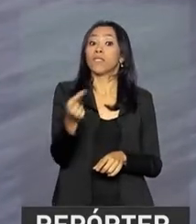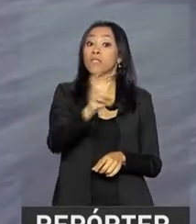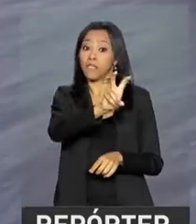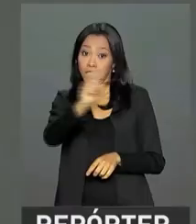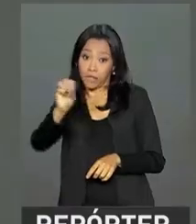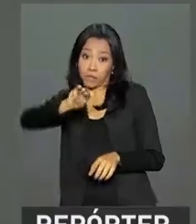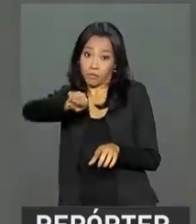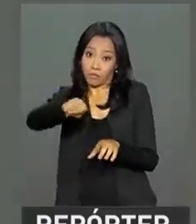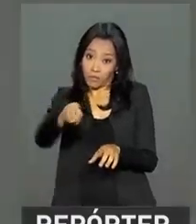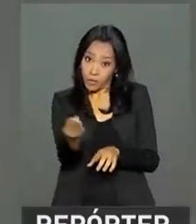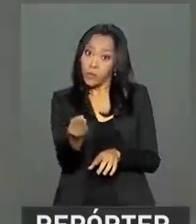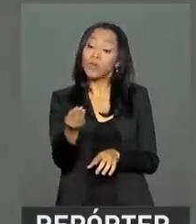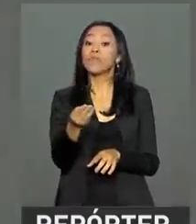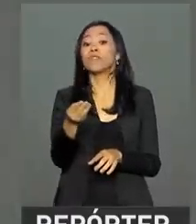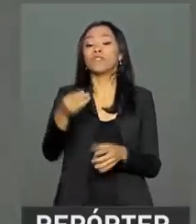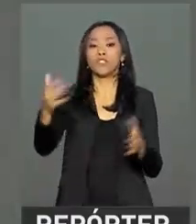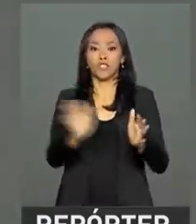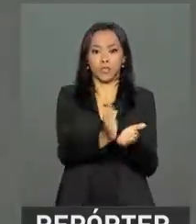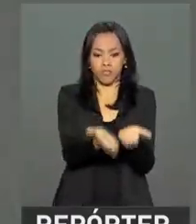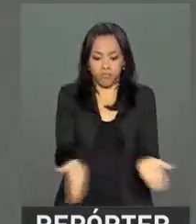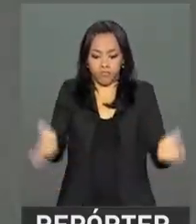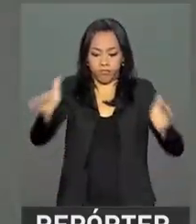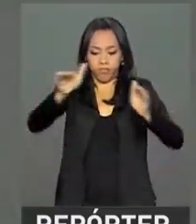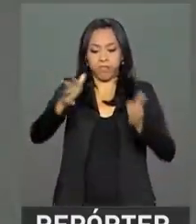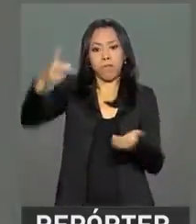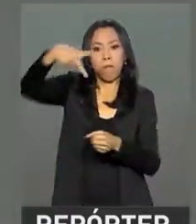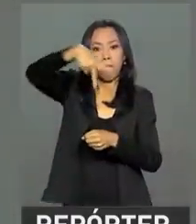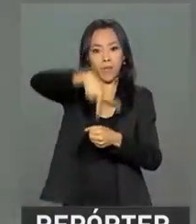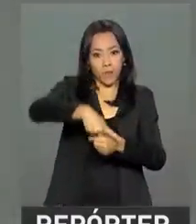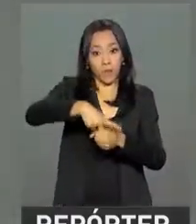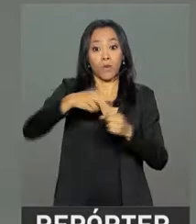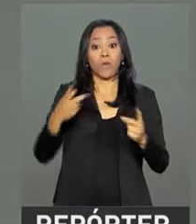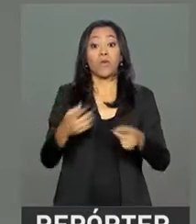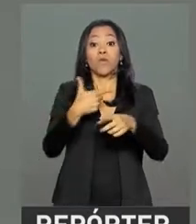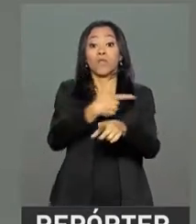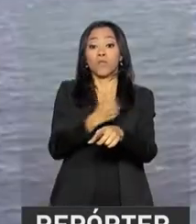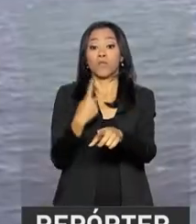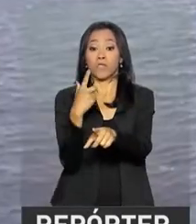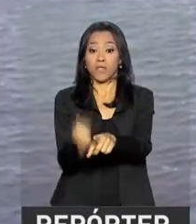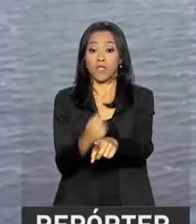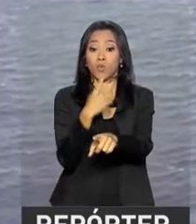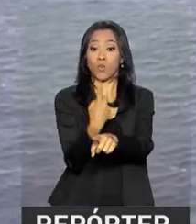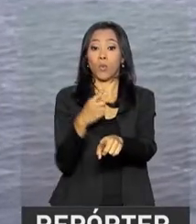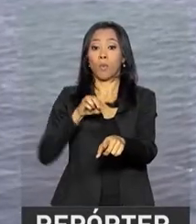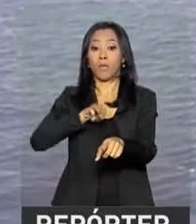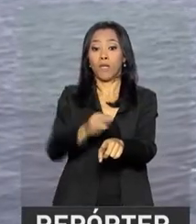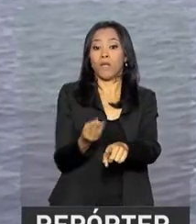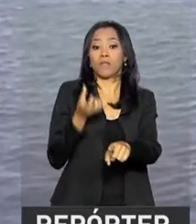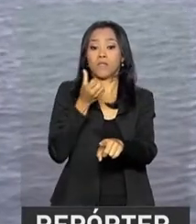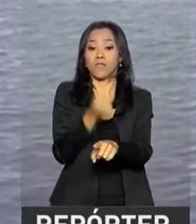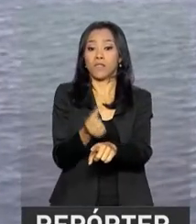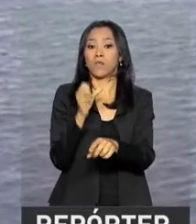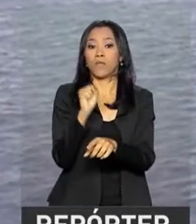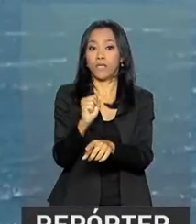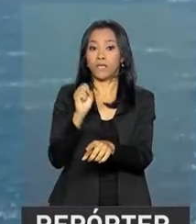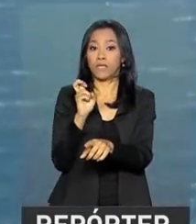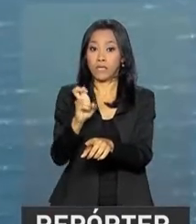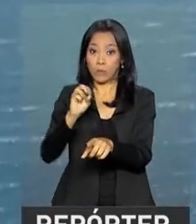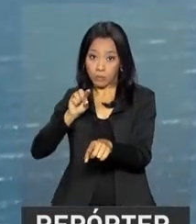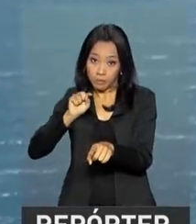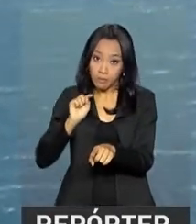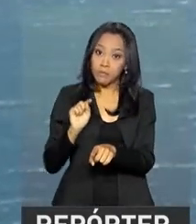dia somente em dezembro de 2017 foram extraídos um milhão seiscentos e oitenta e cinco mil